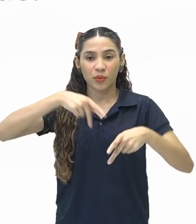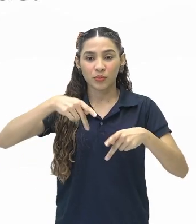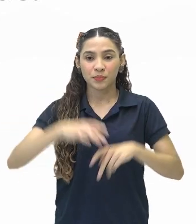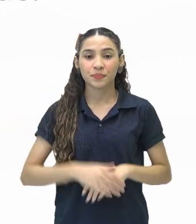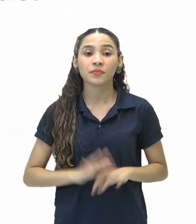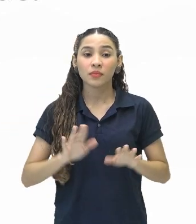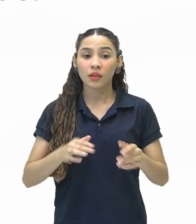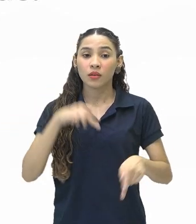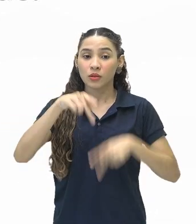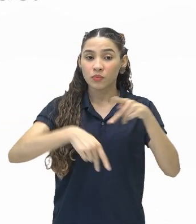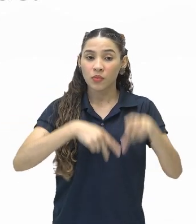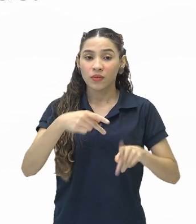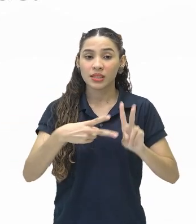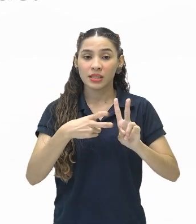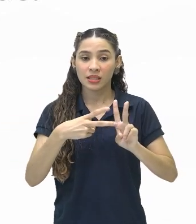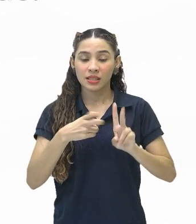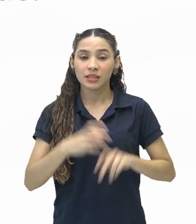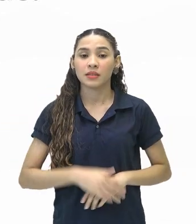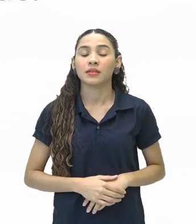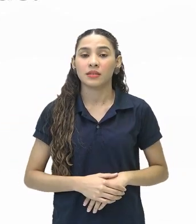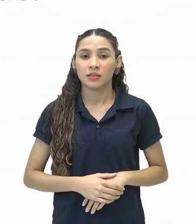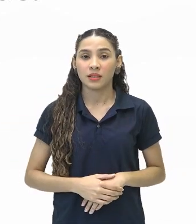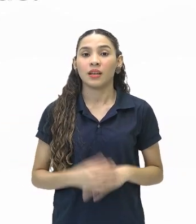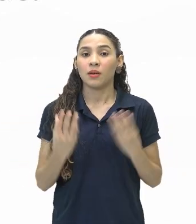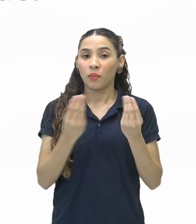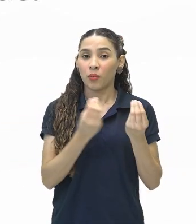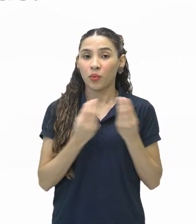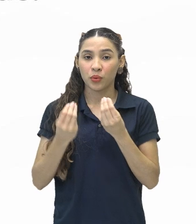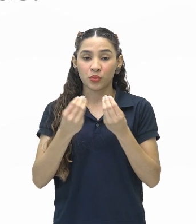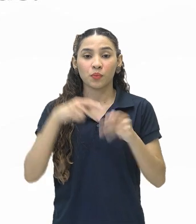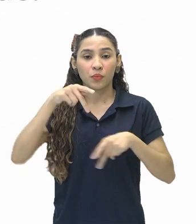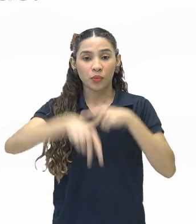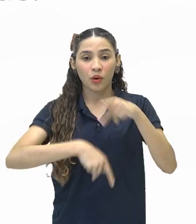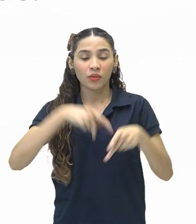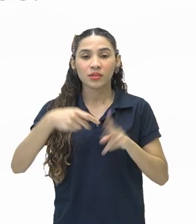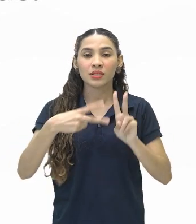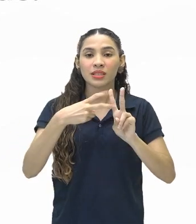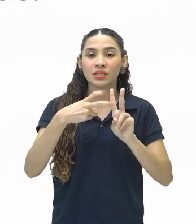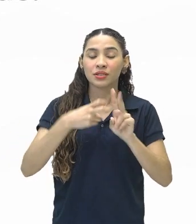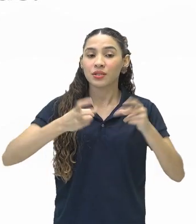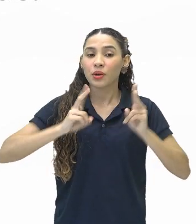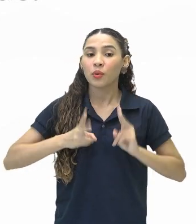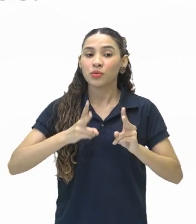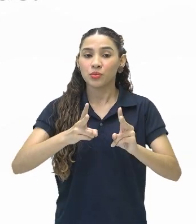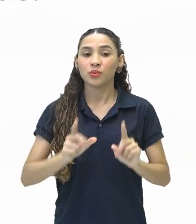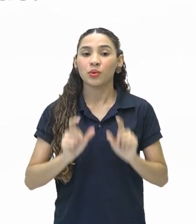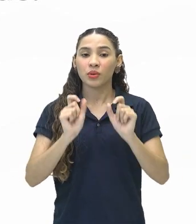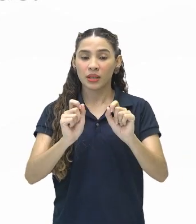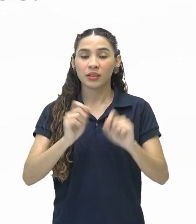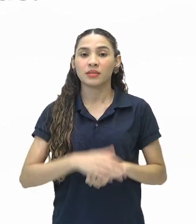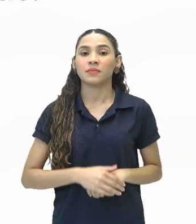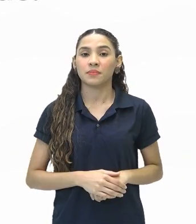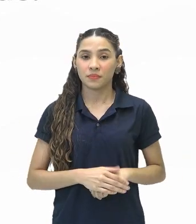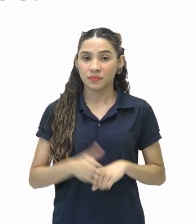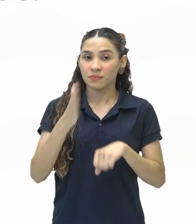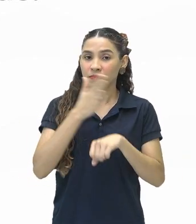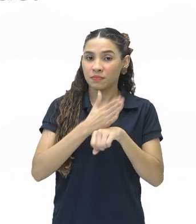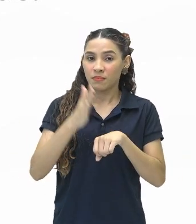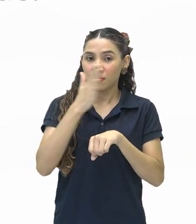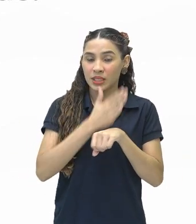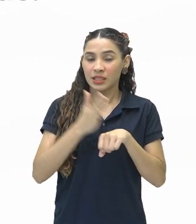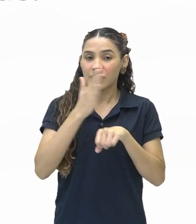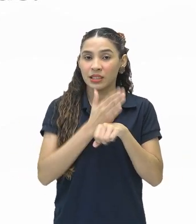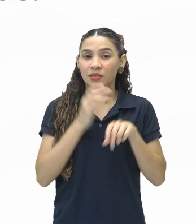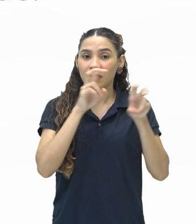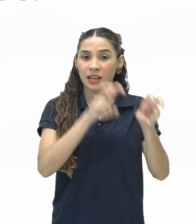os povos indígenas, muitos povos indígenas continuam praticando